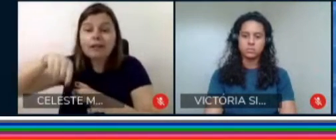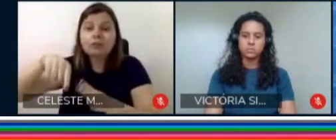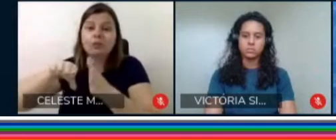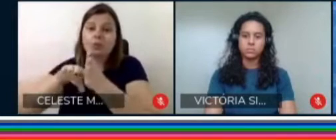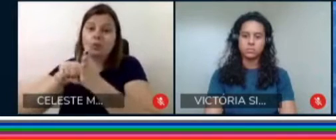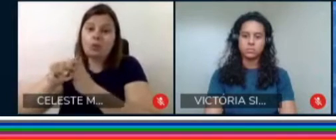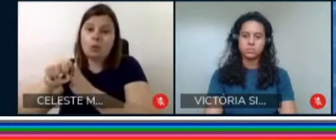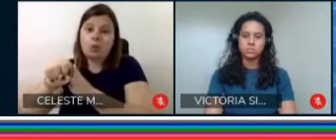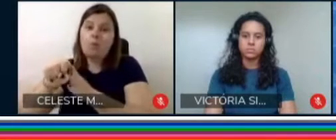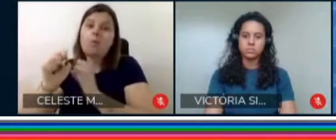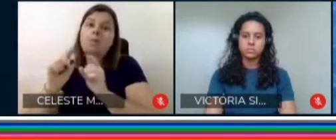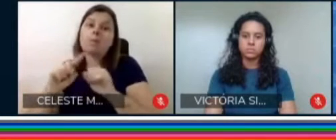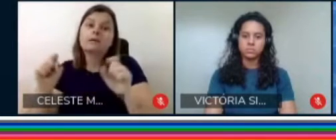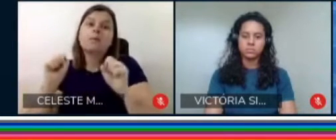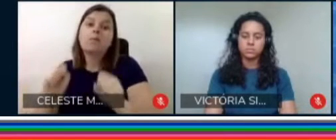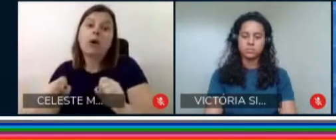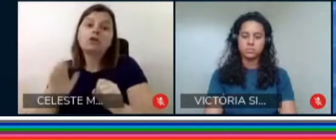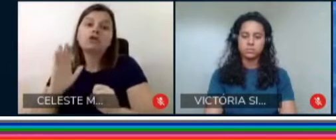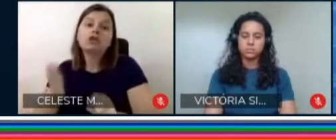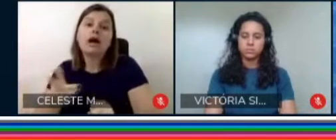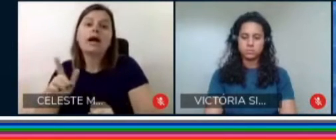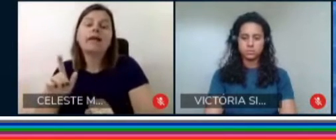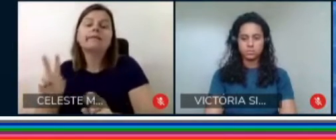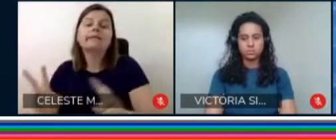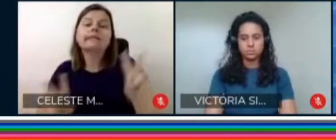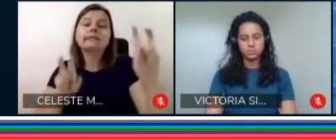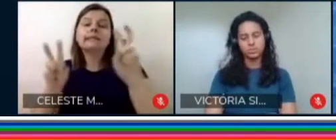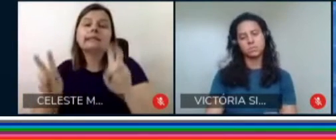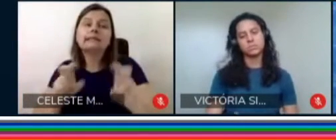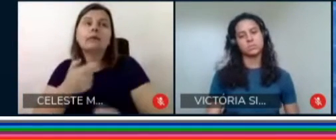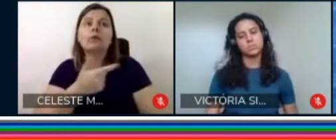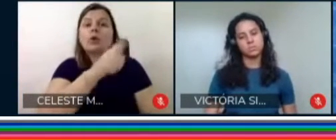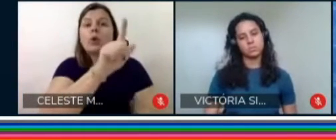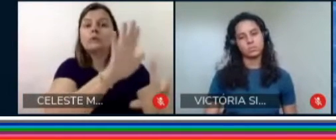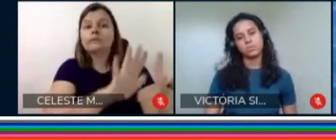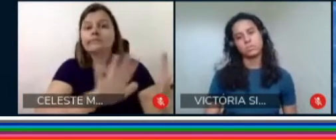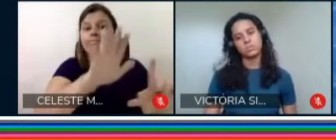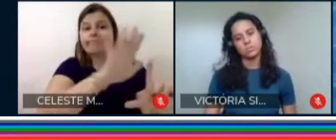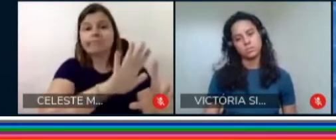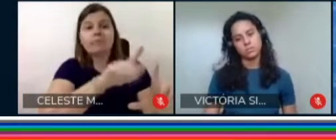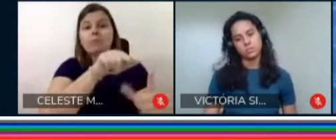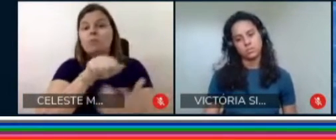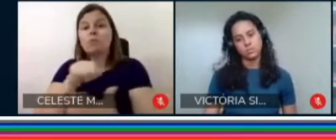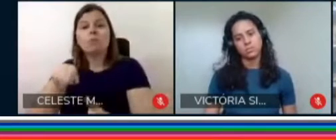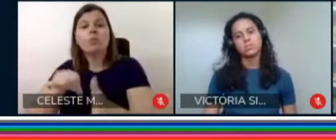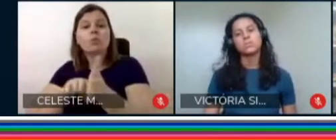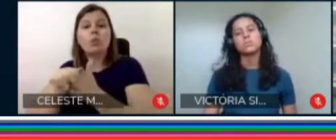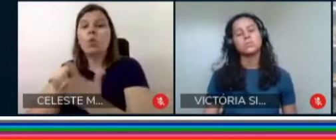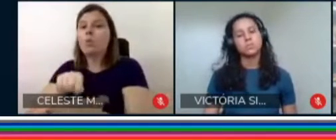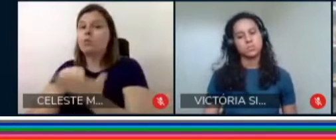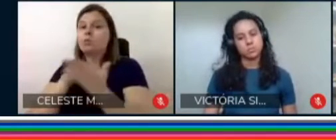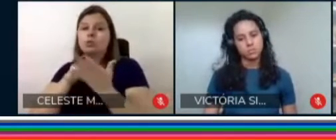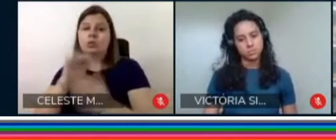forma não possa ter sido citado em outros lugares que ele não trouxe, né?